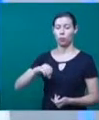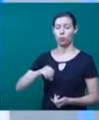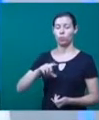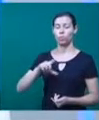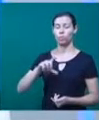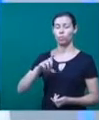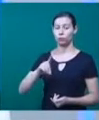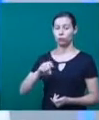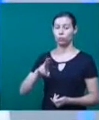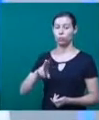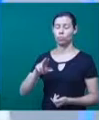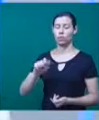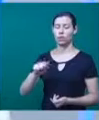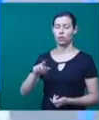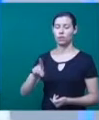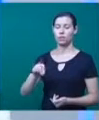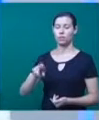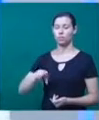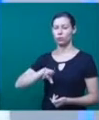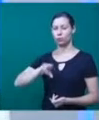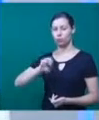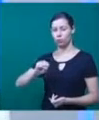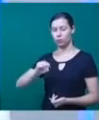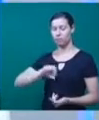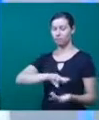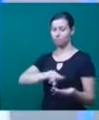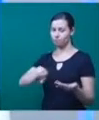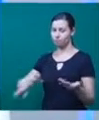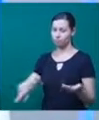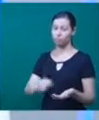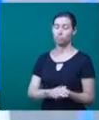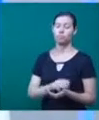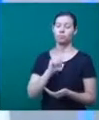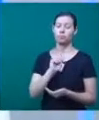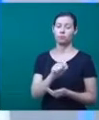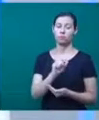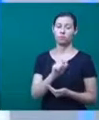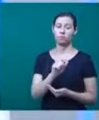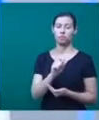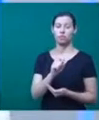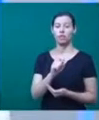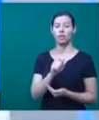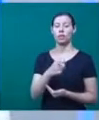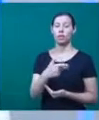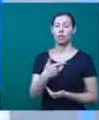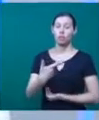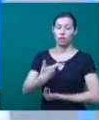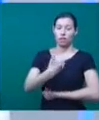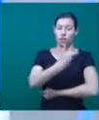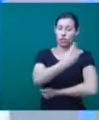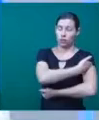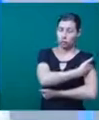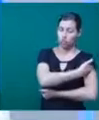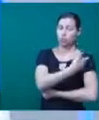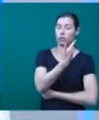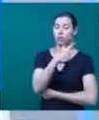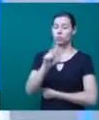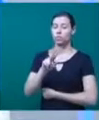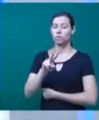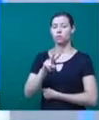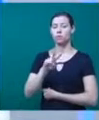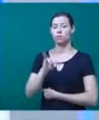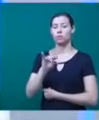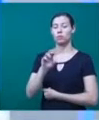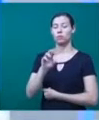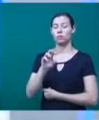utiliza o interferon-A, o interferon-B. É via oral mesmo. Esses são injetáveis. Via oral é Alvonex, que a gente pode,